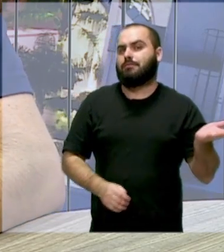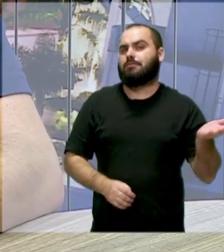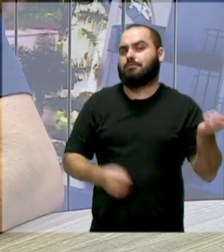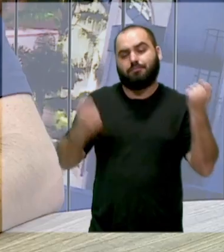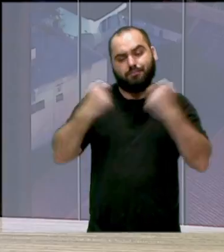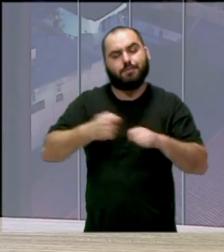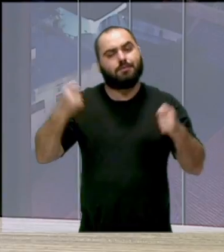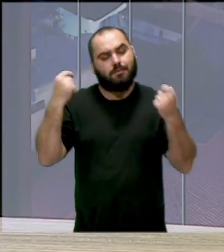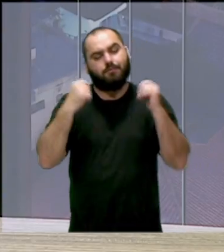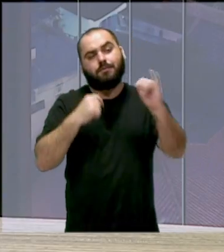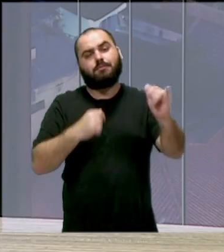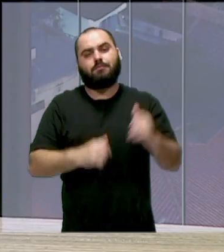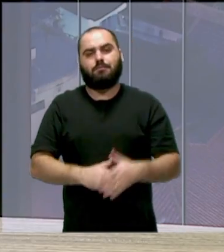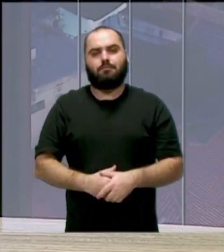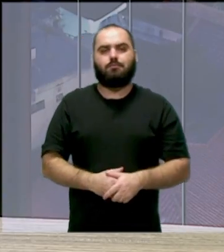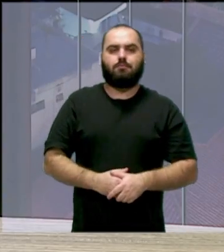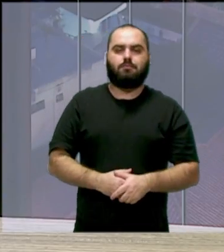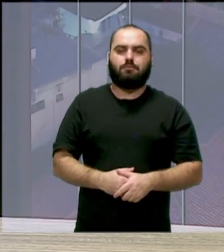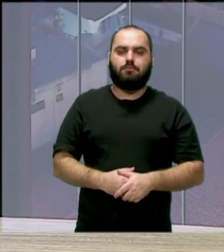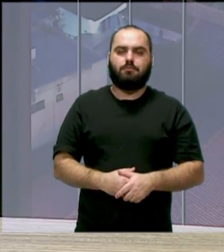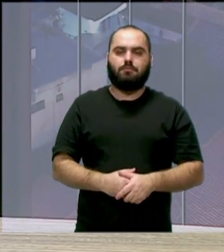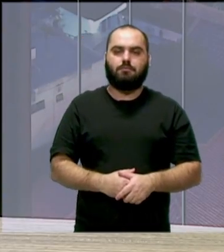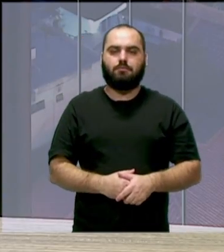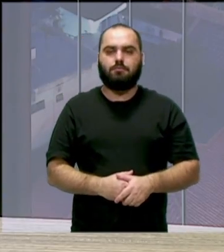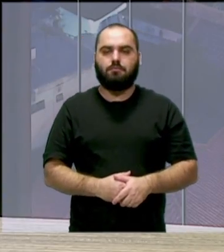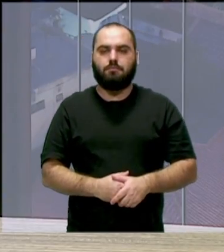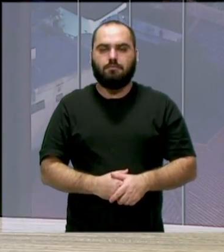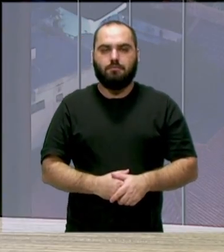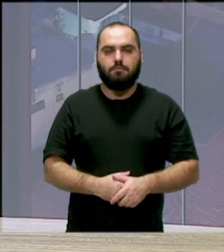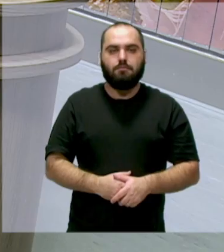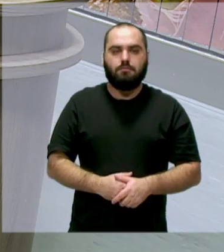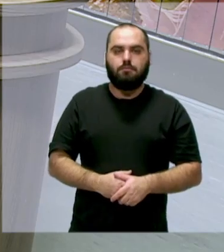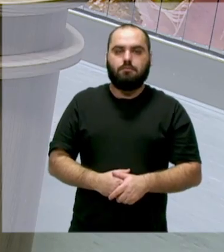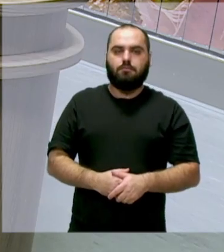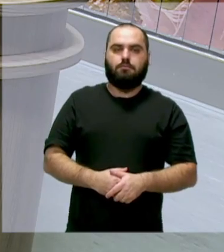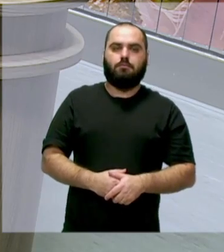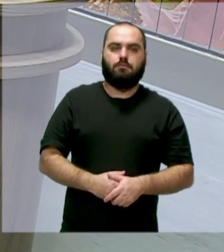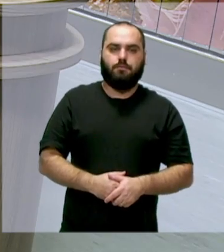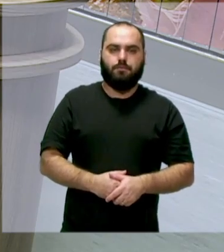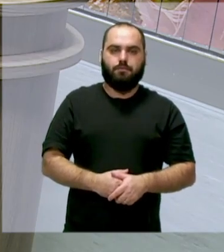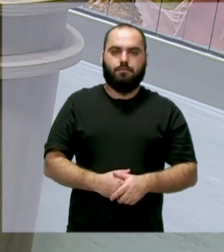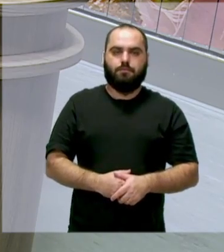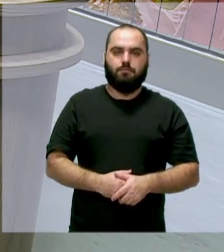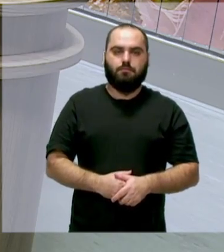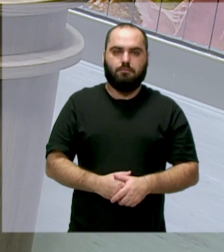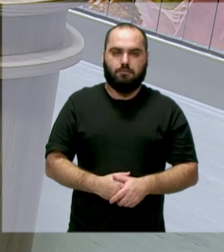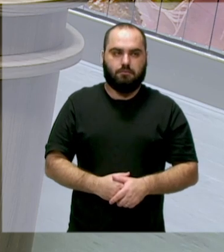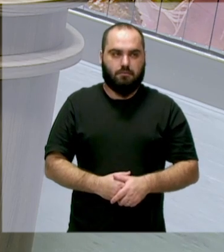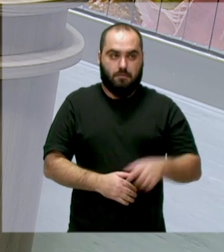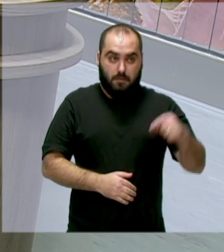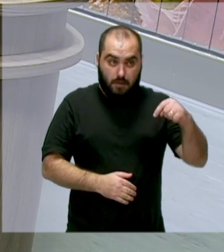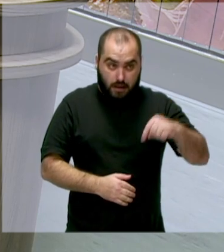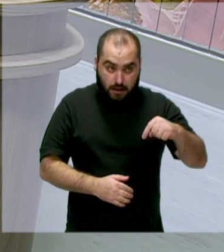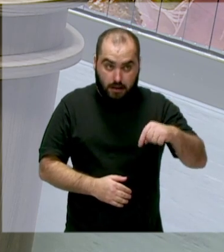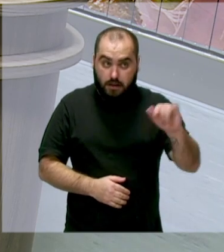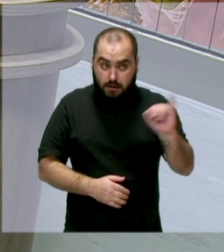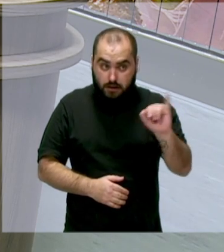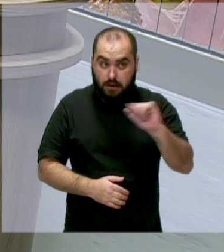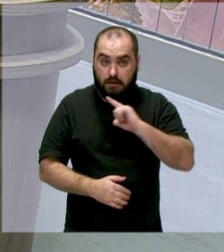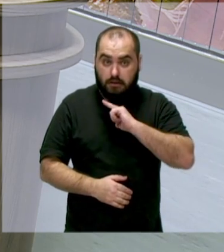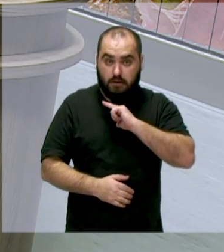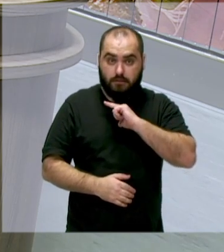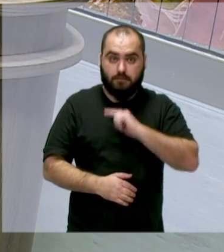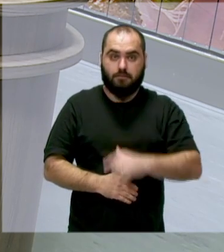parte. E, assim, aqui em Itajaí também existe